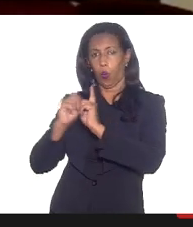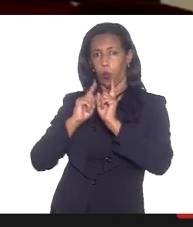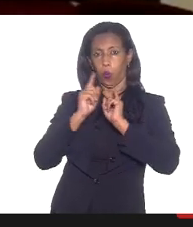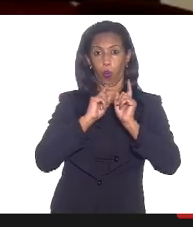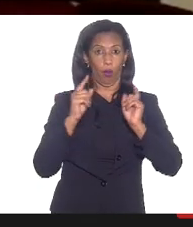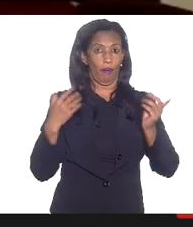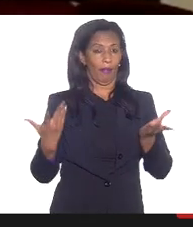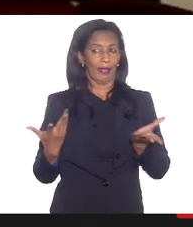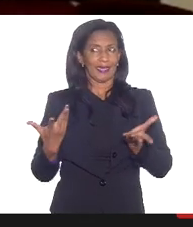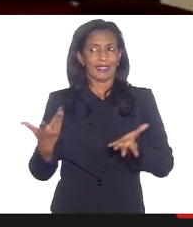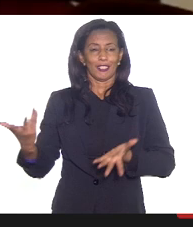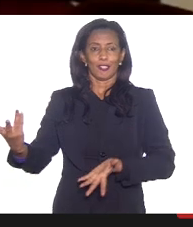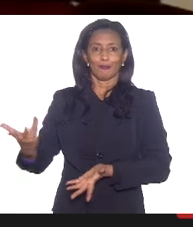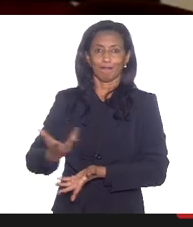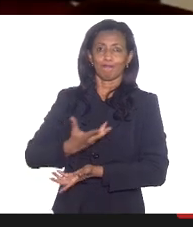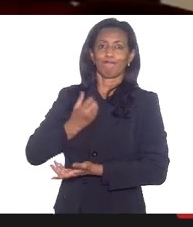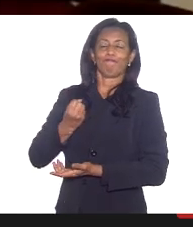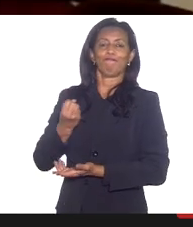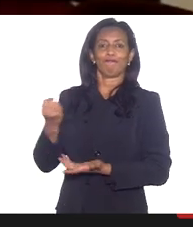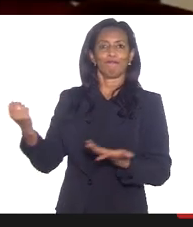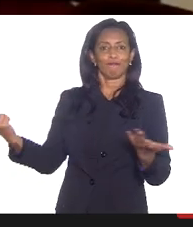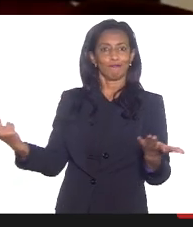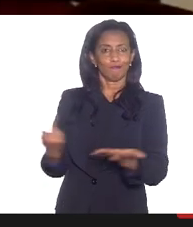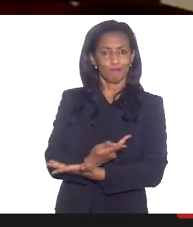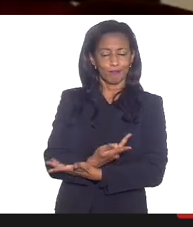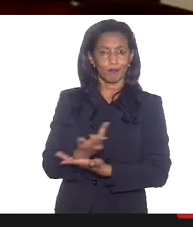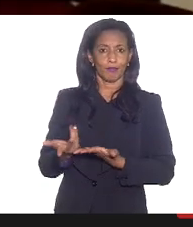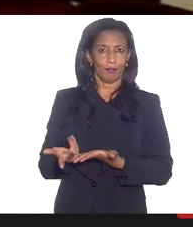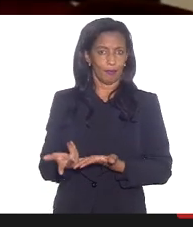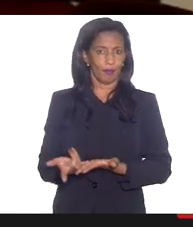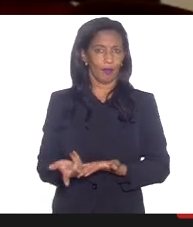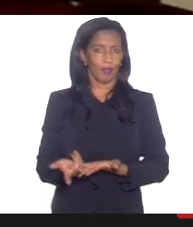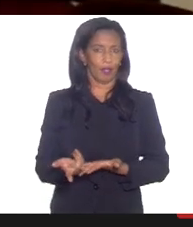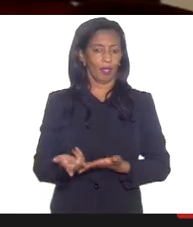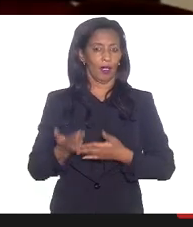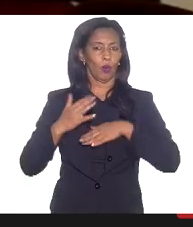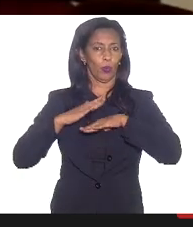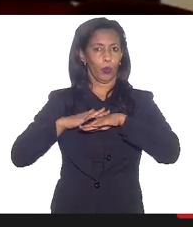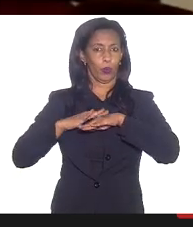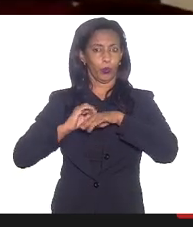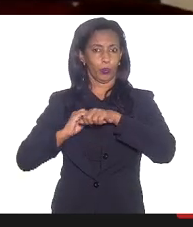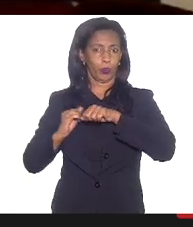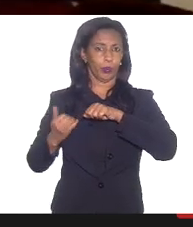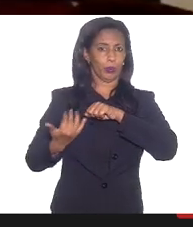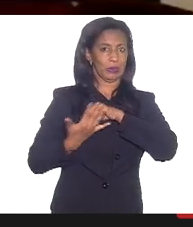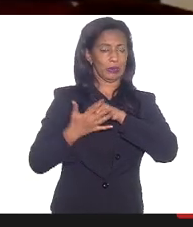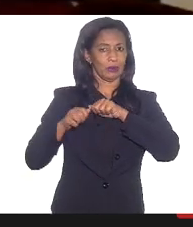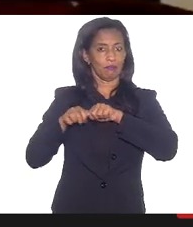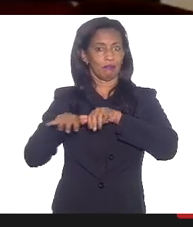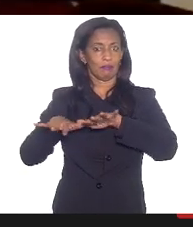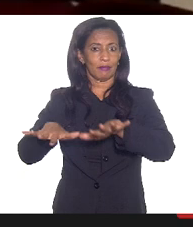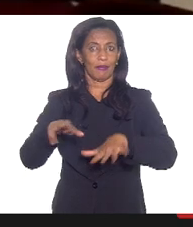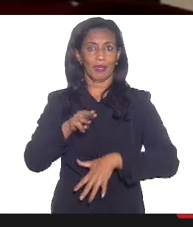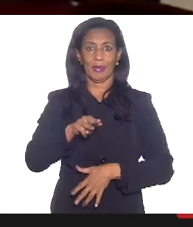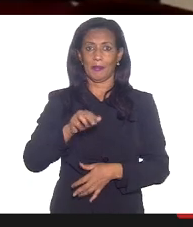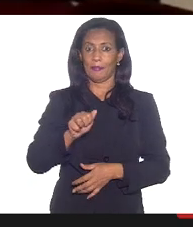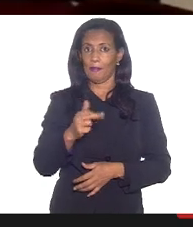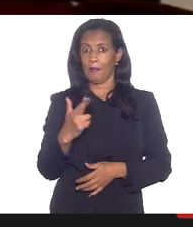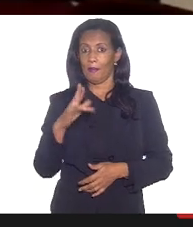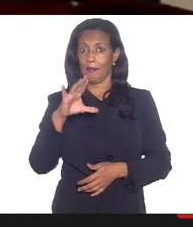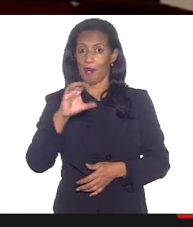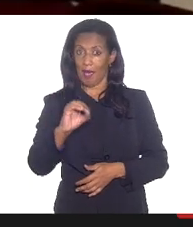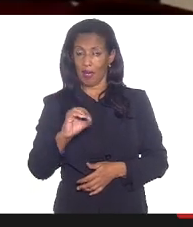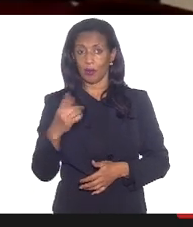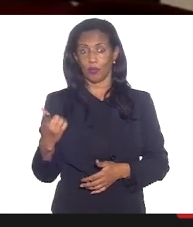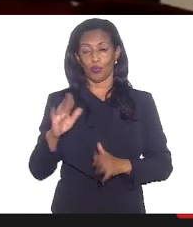eis que fomos aí abordados pela pandemia, né, logo em março, e a rede teve